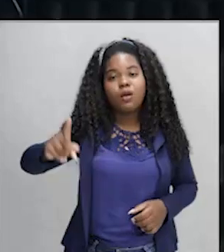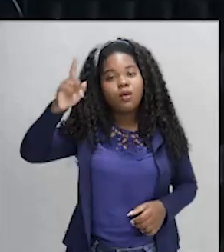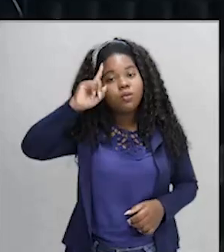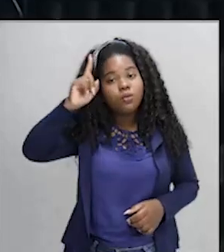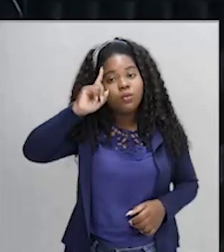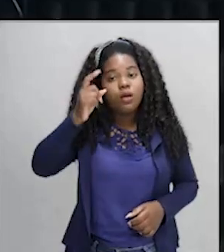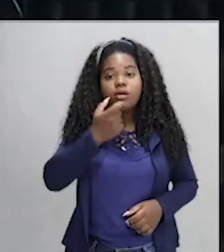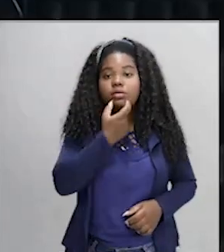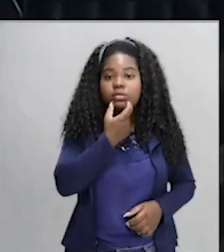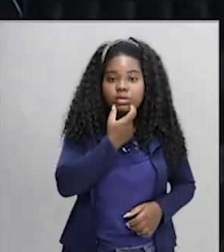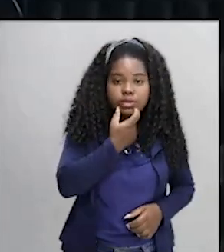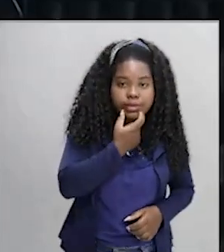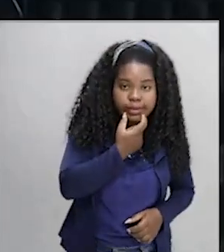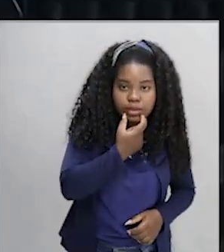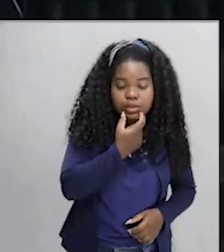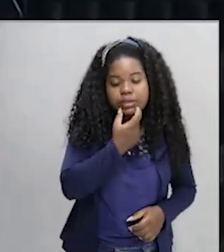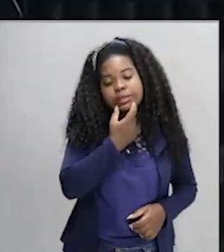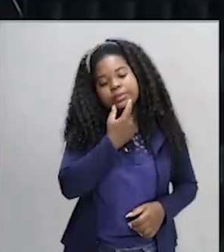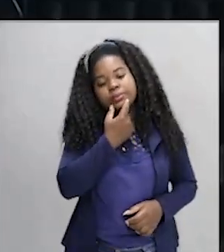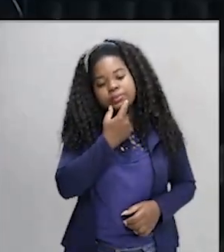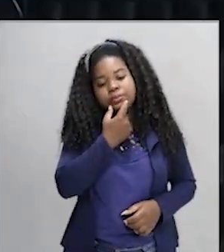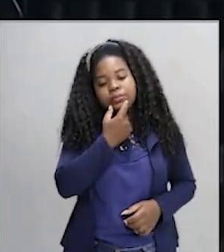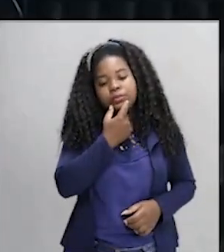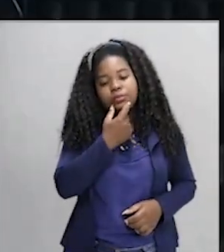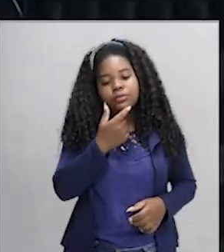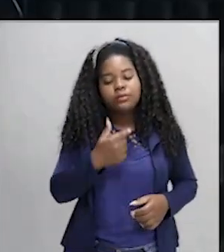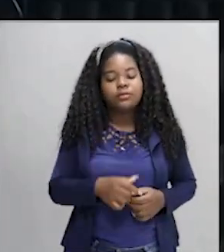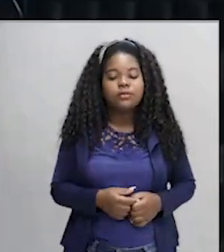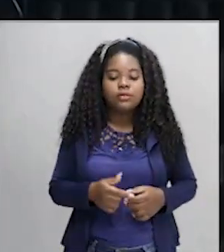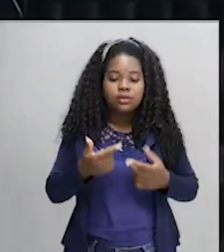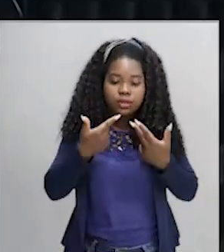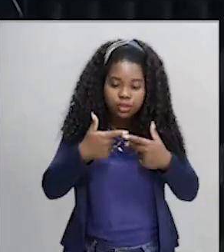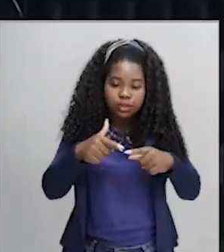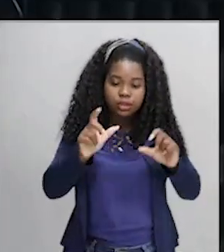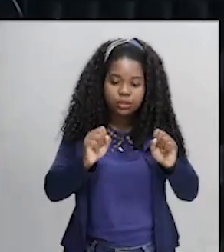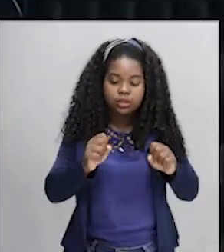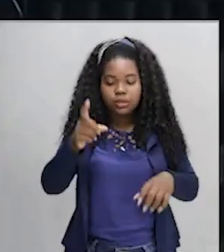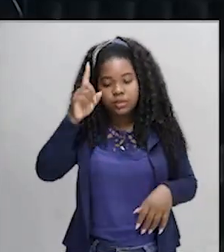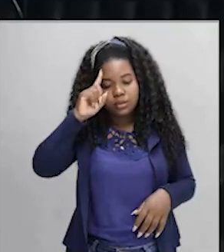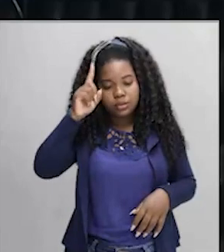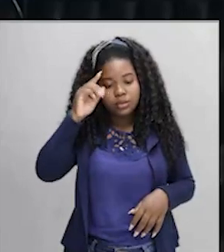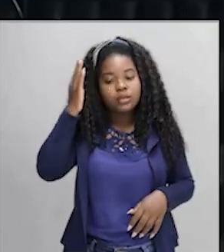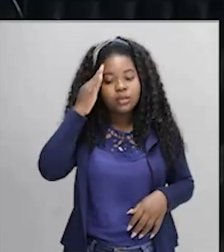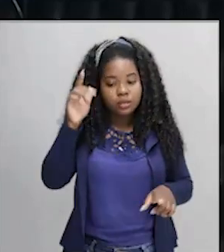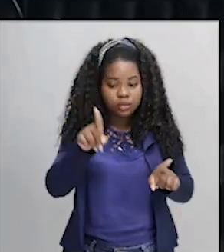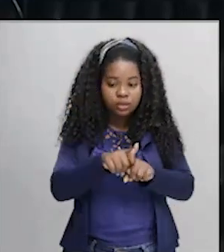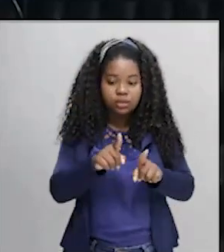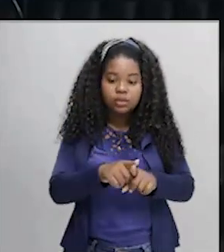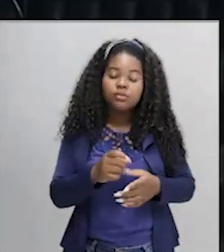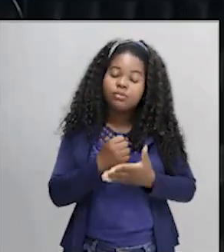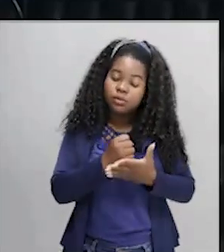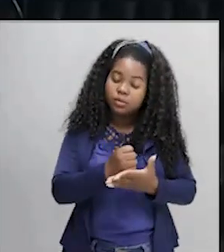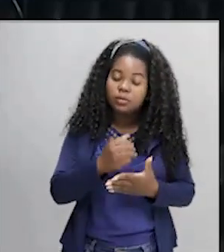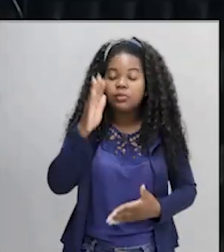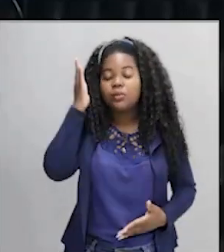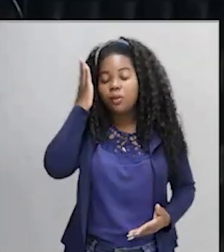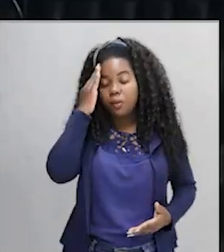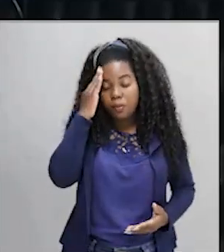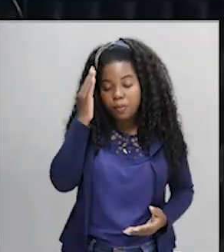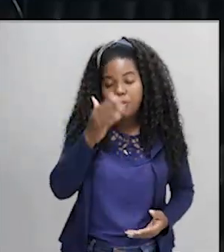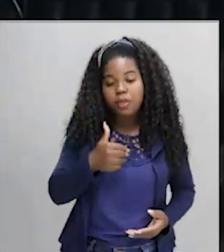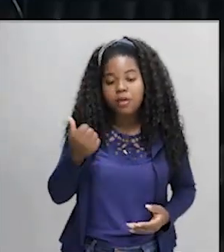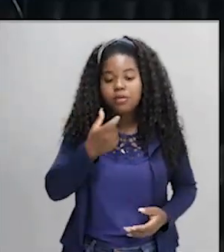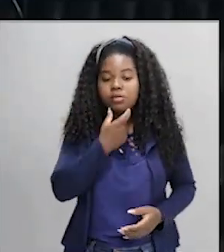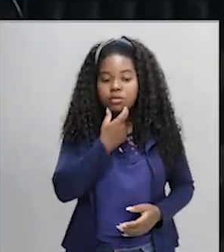inglesa. Eles fazem parte da linguagem do dia a dia. E entendê-los vai te ajudar também na compreensão da